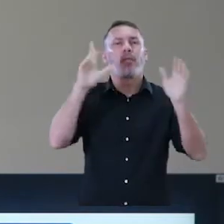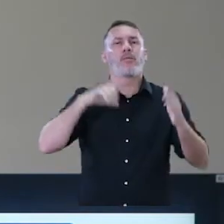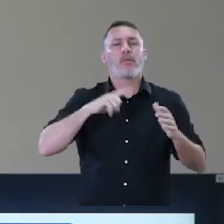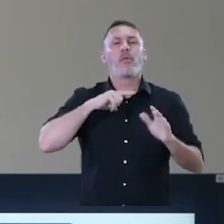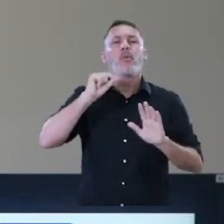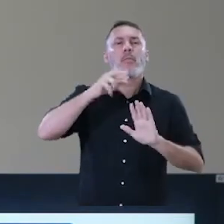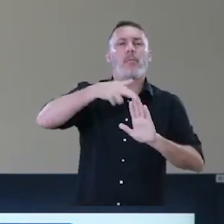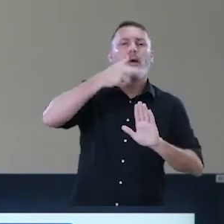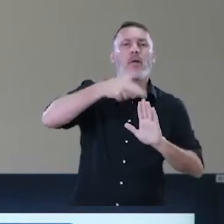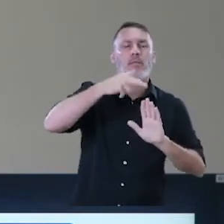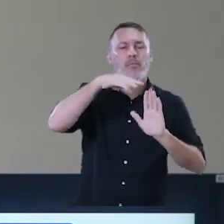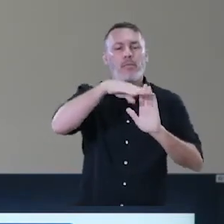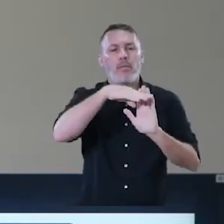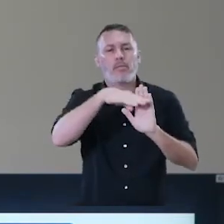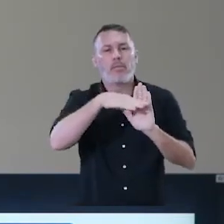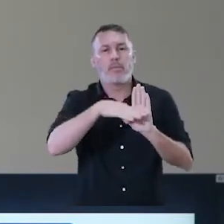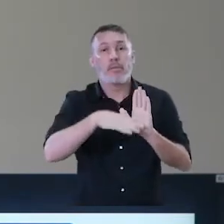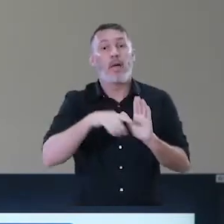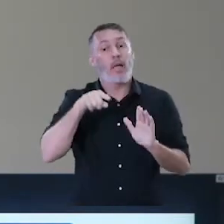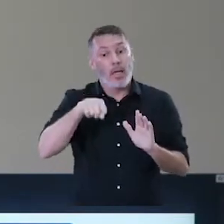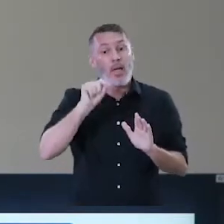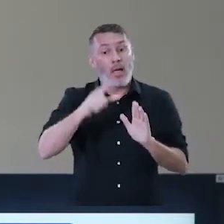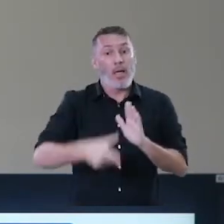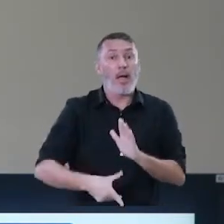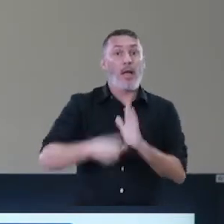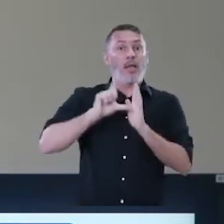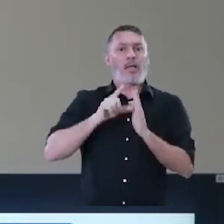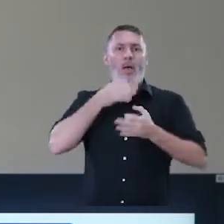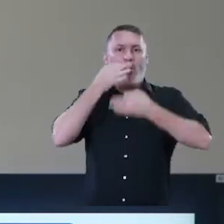nos meus outros parágrafos. É por isso que nós